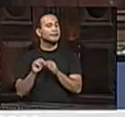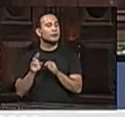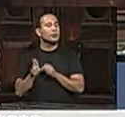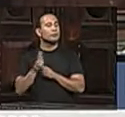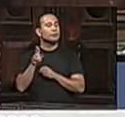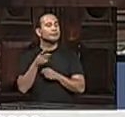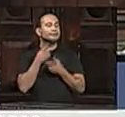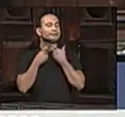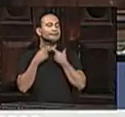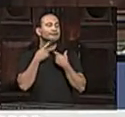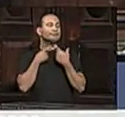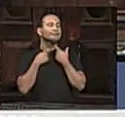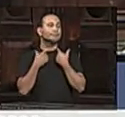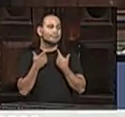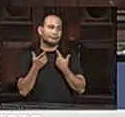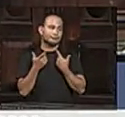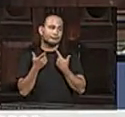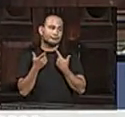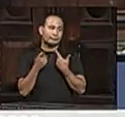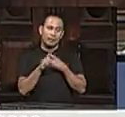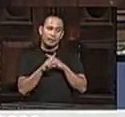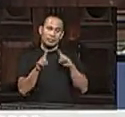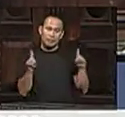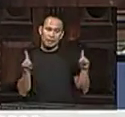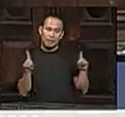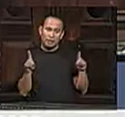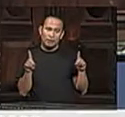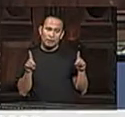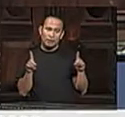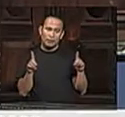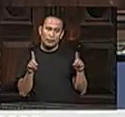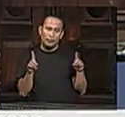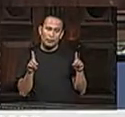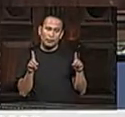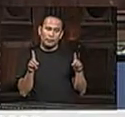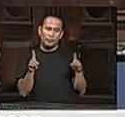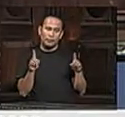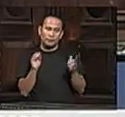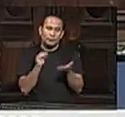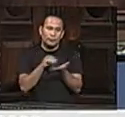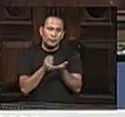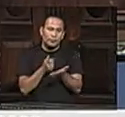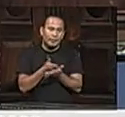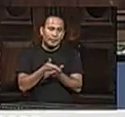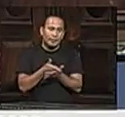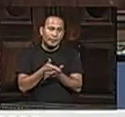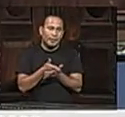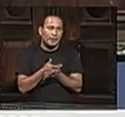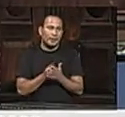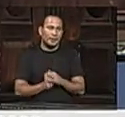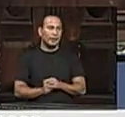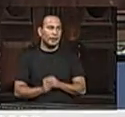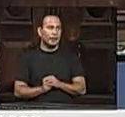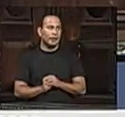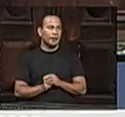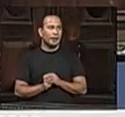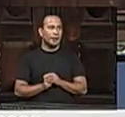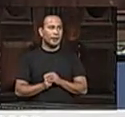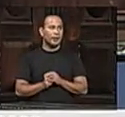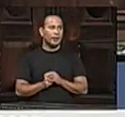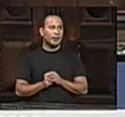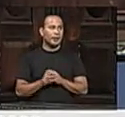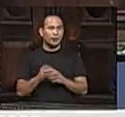deseja. Ao não deixar os restos a pagar no financeiro da conta da